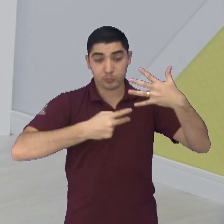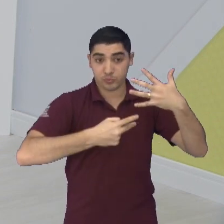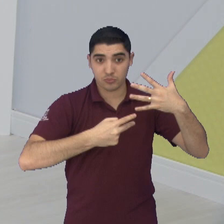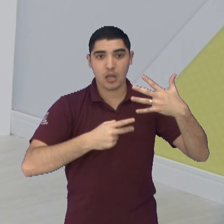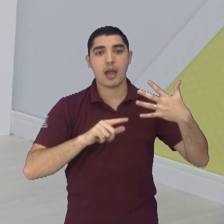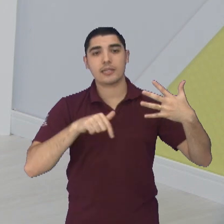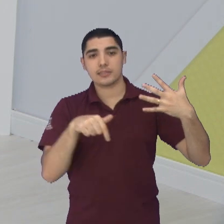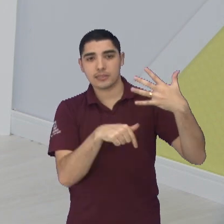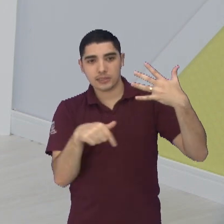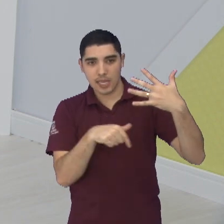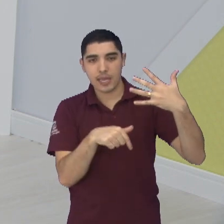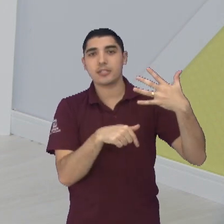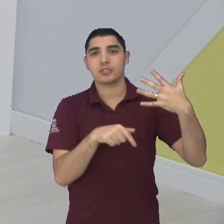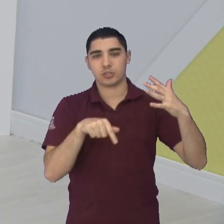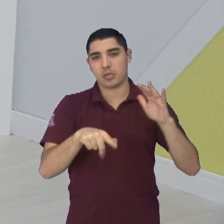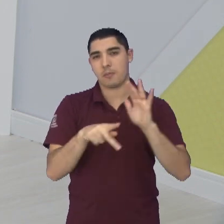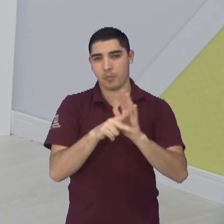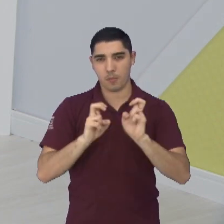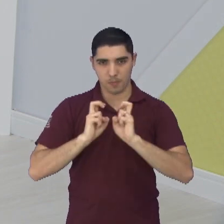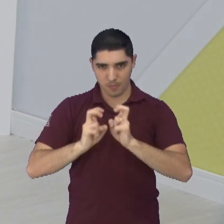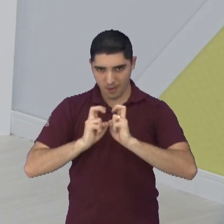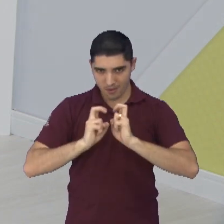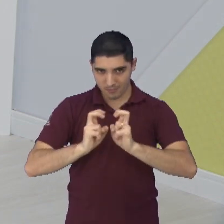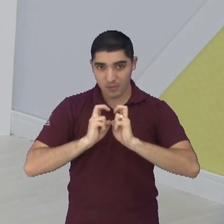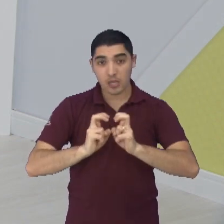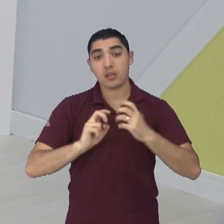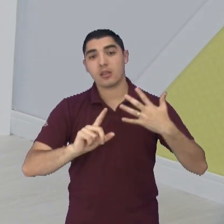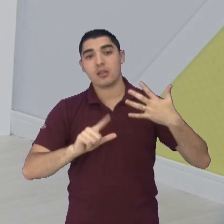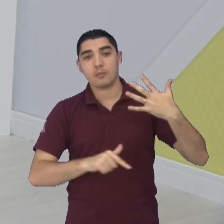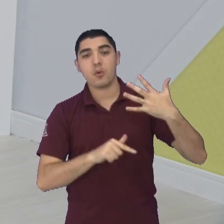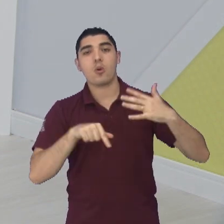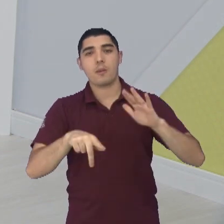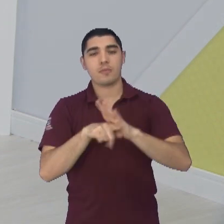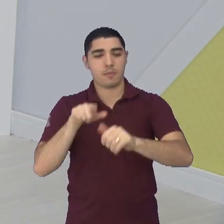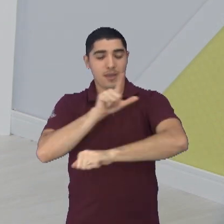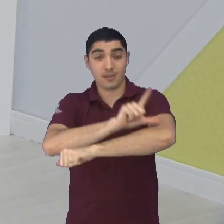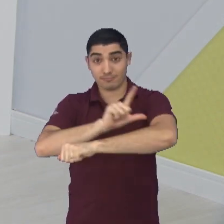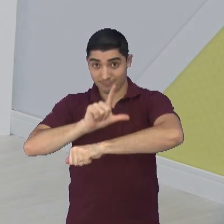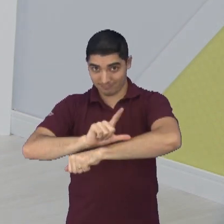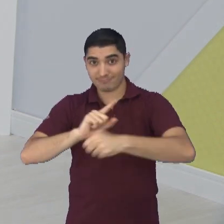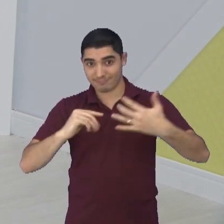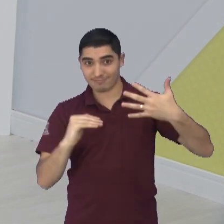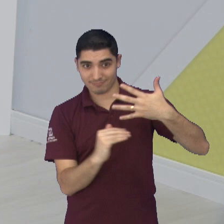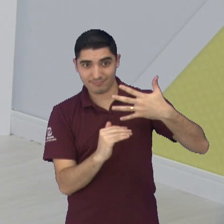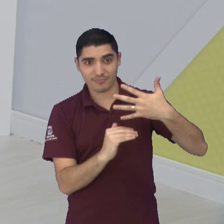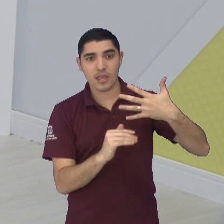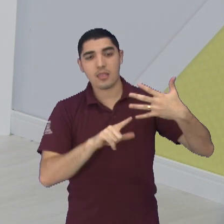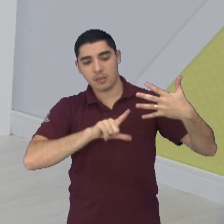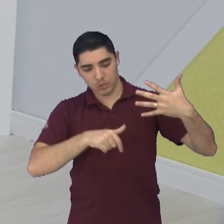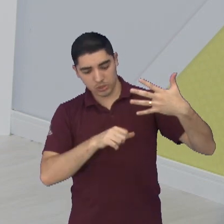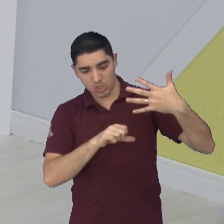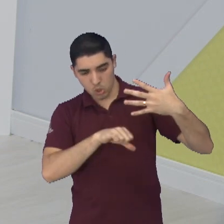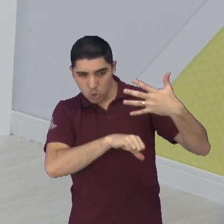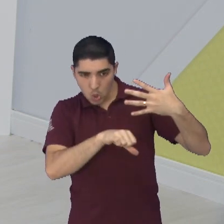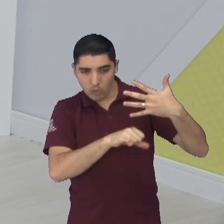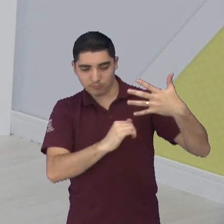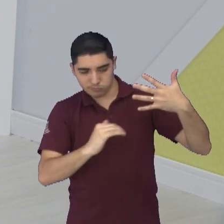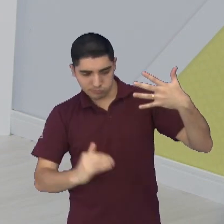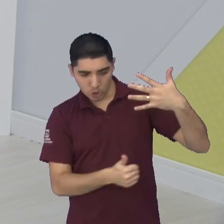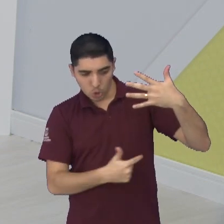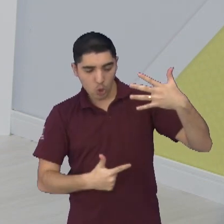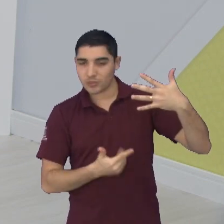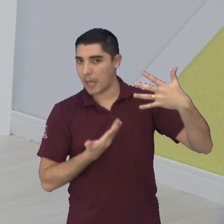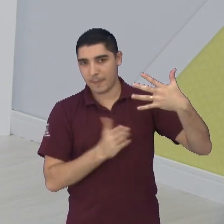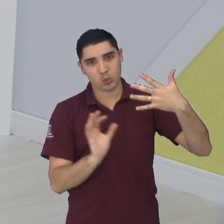sétimo, o time de Telêmaco Borba, no Paraná. E a Leoas da Serra, de Santa Catarina. Depois, ali para baixo, do nono ao décimo segundo, ninguém se